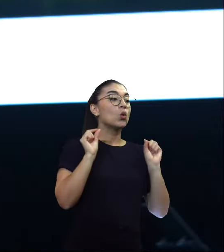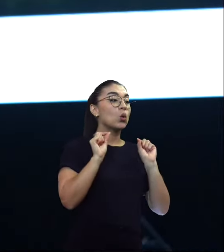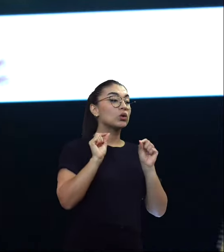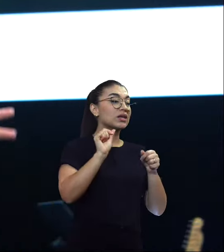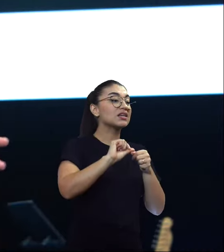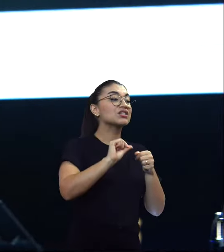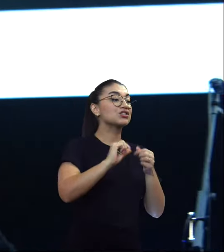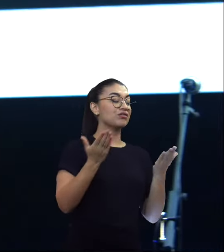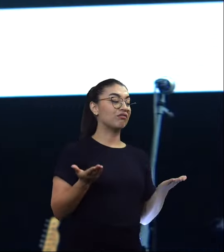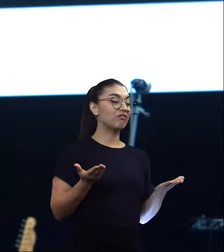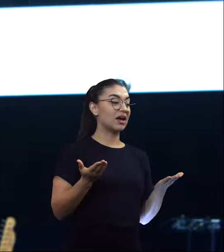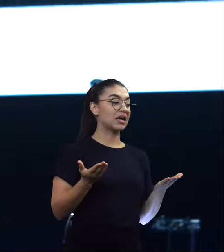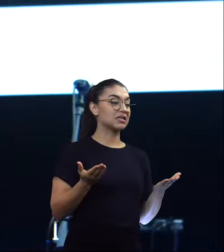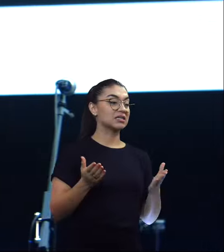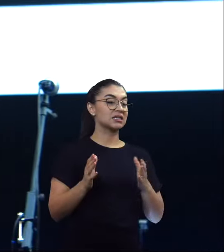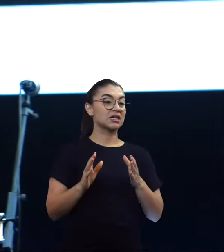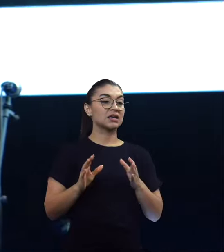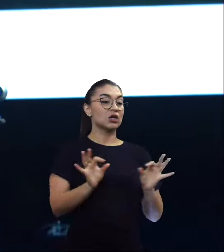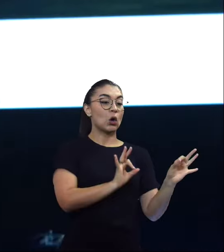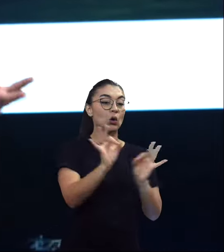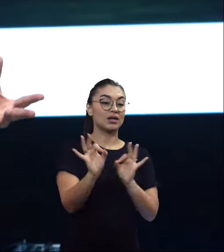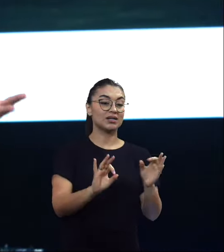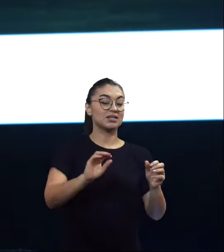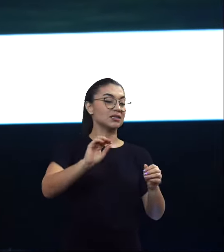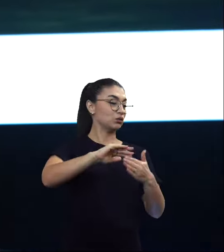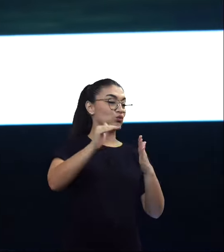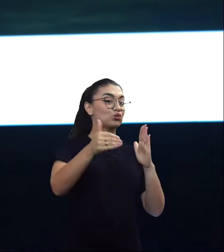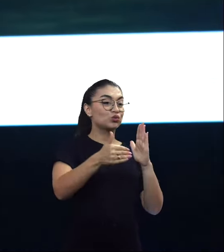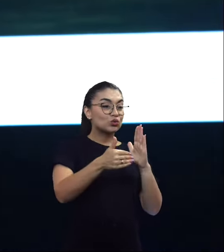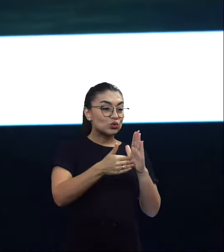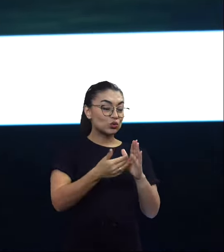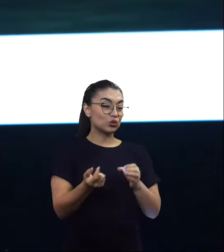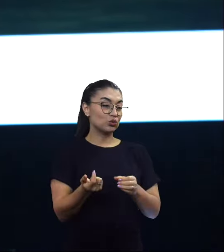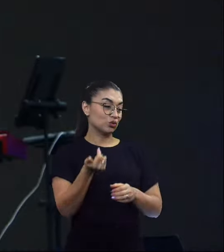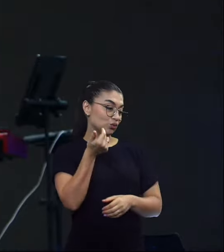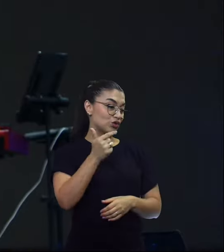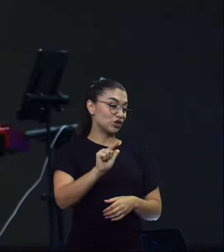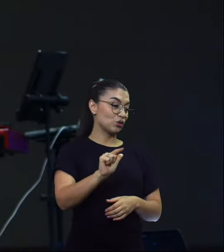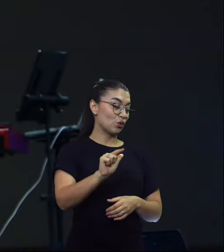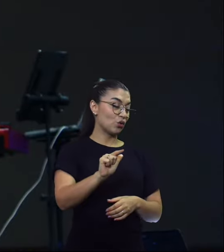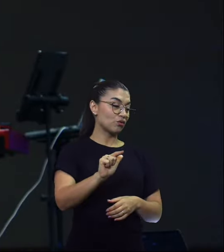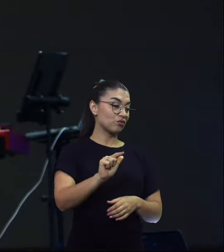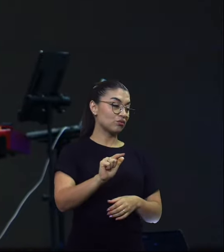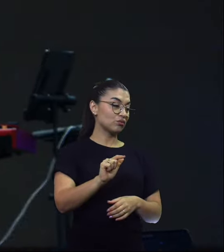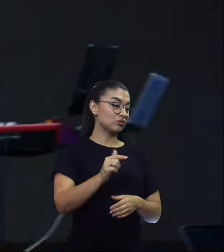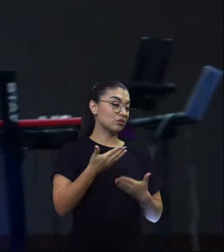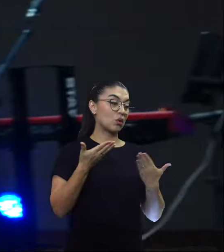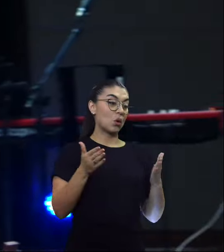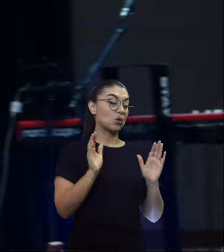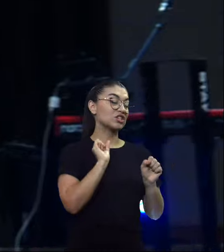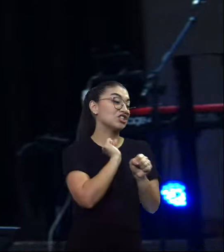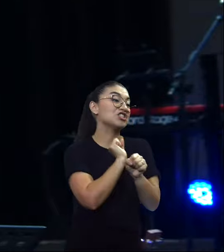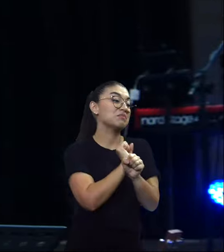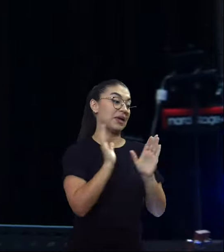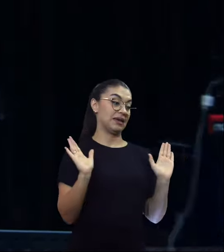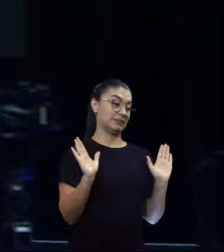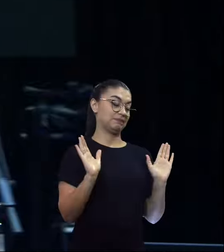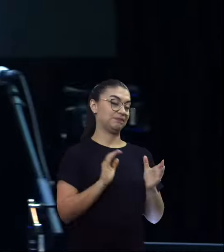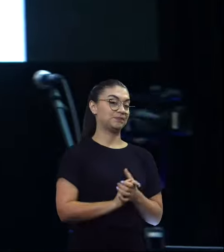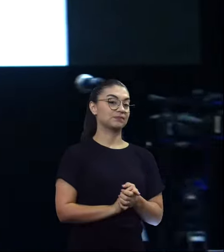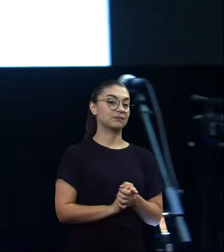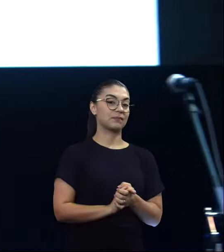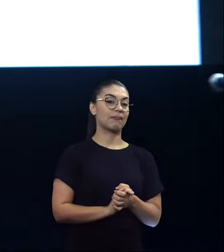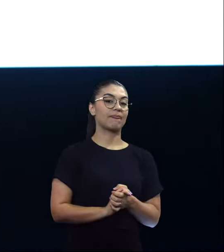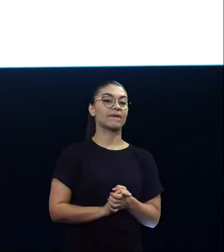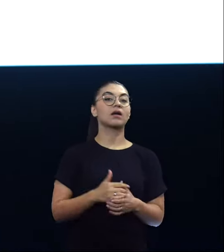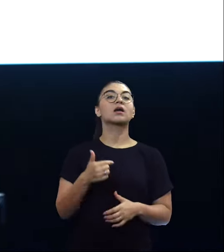tira todo o equipamento, toda a bateria, tudo que estava lá, senão vai estragar se chover, né? Se chover muito forte, pior ainda. Aí eu falei assim, fiquei